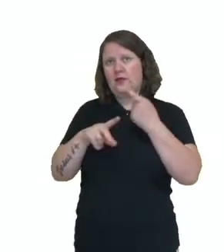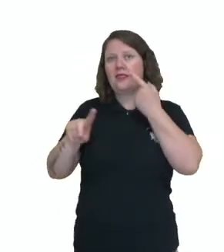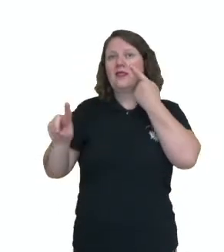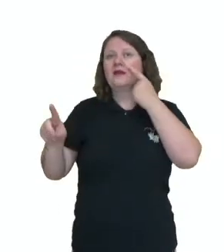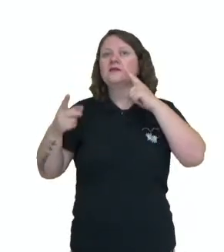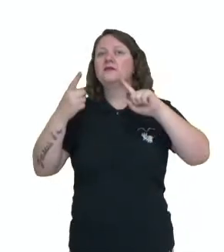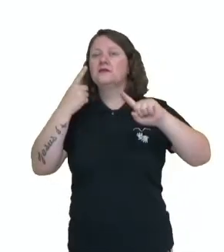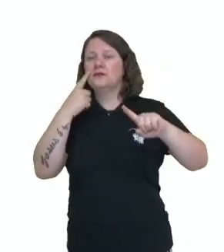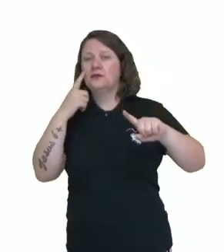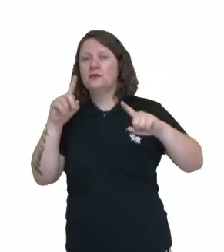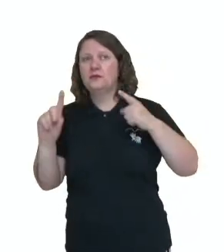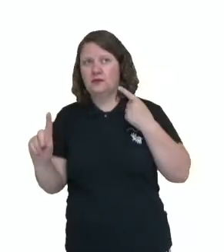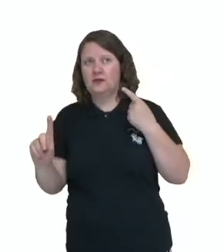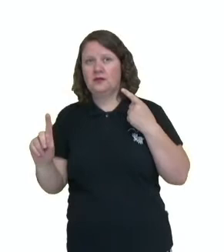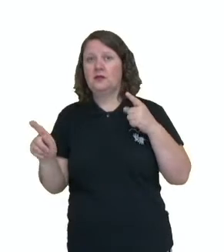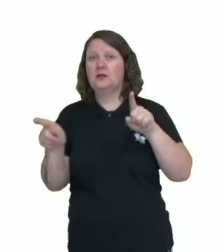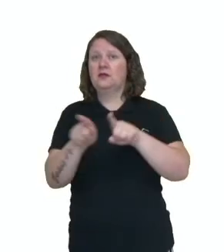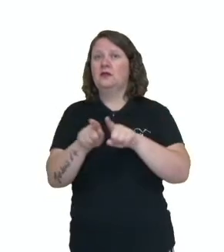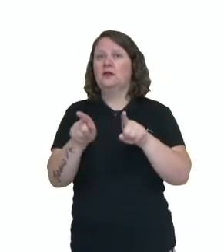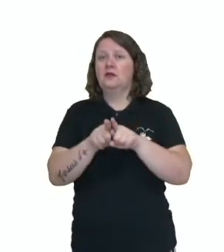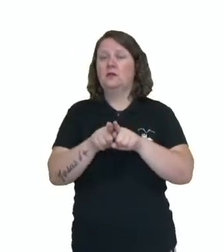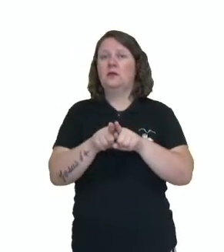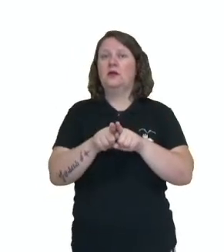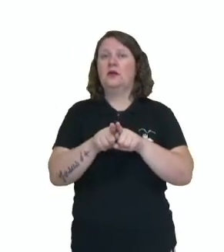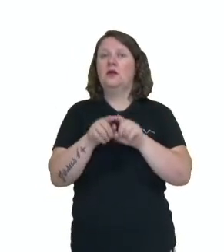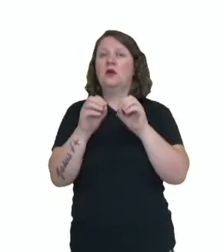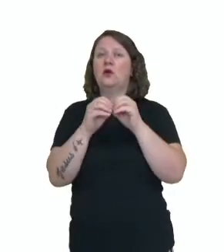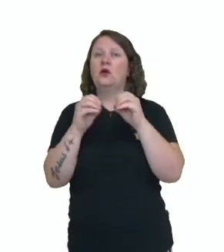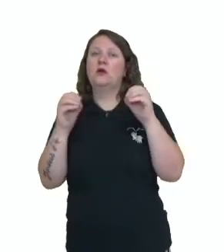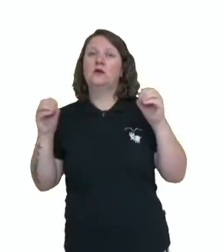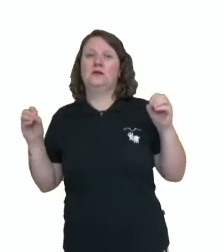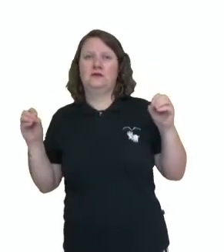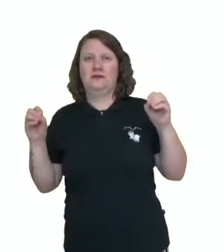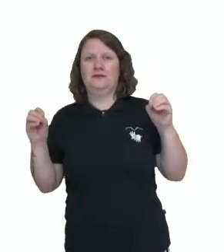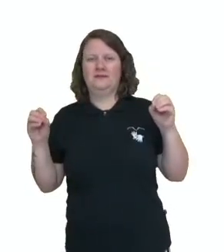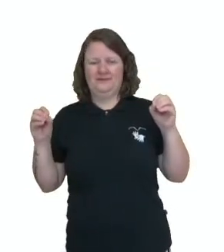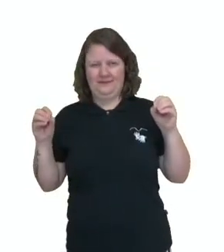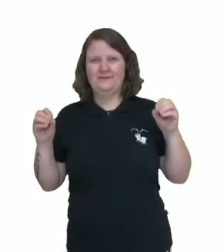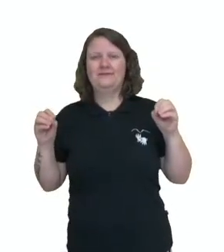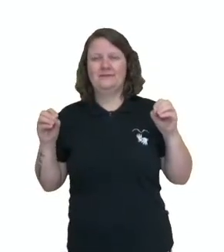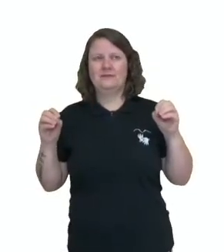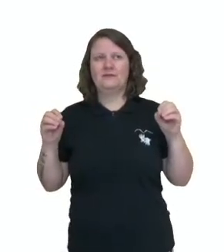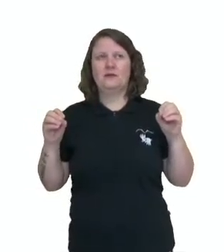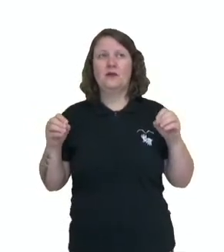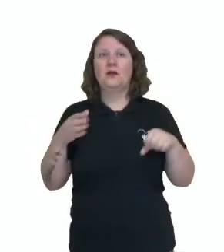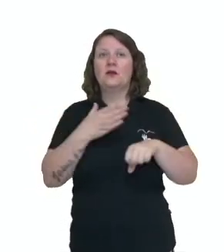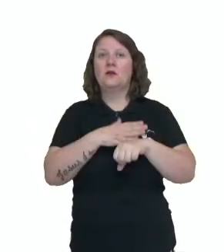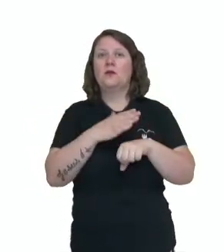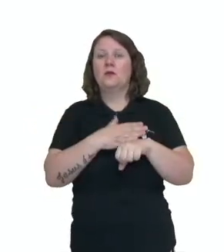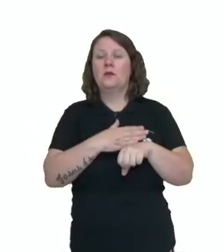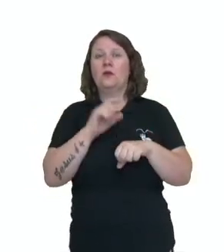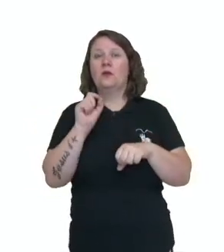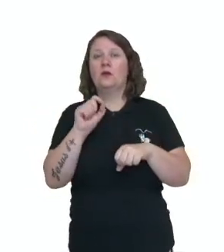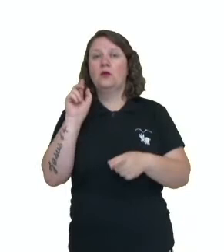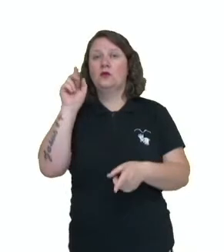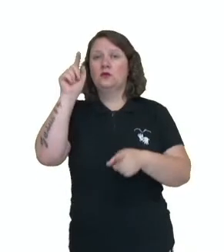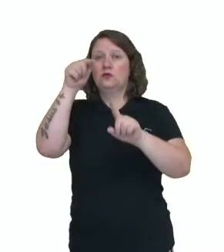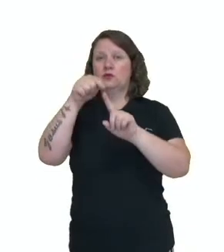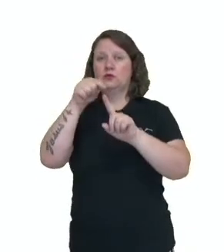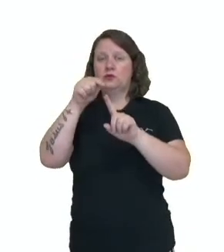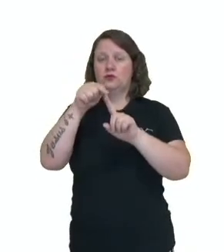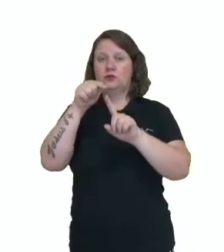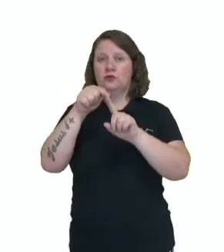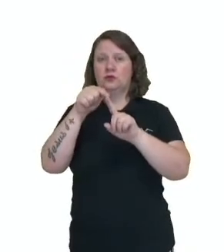descobre algo. O nosso objeto é a oração, como já acabamos de ver. Então, ela exerce o papel de objeto direto, ela